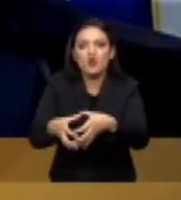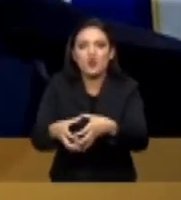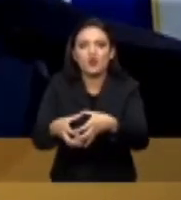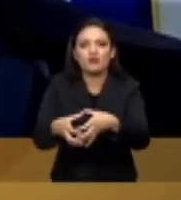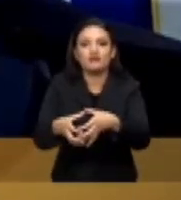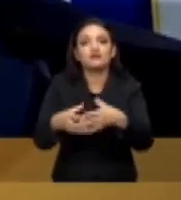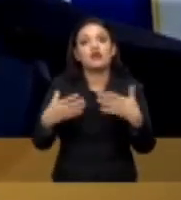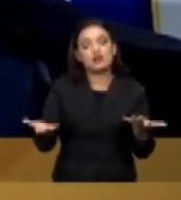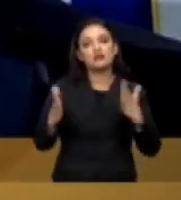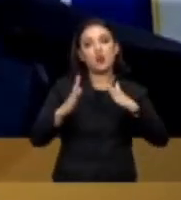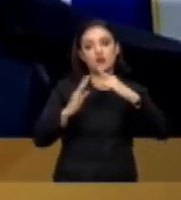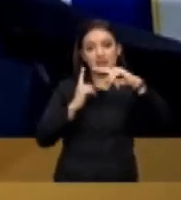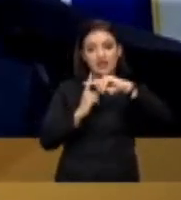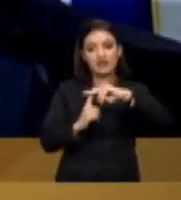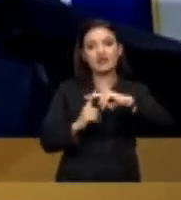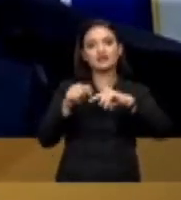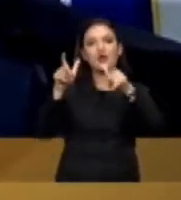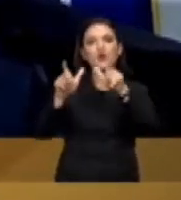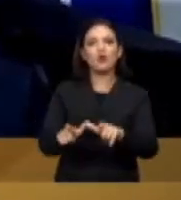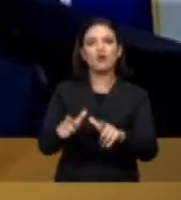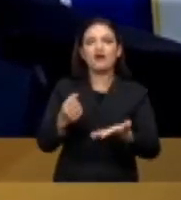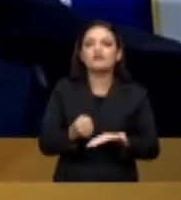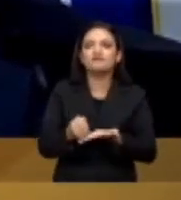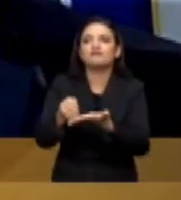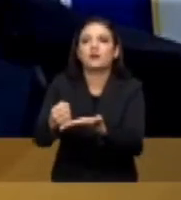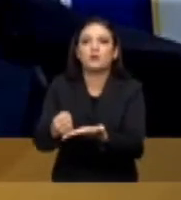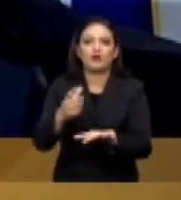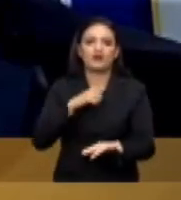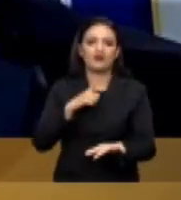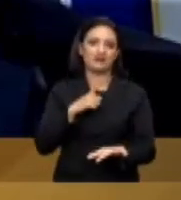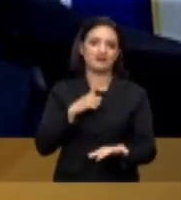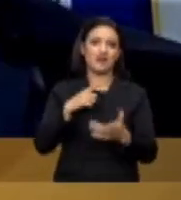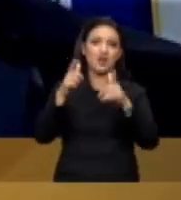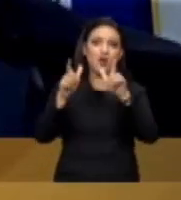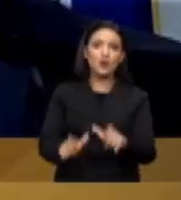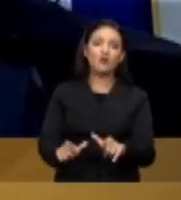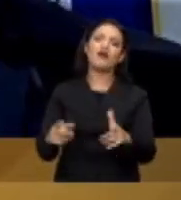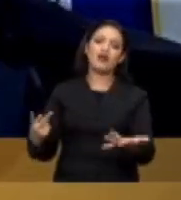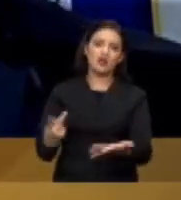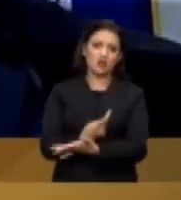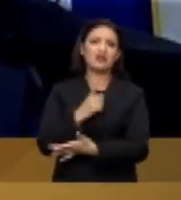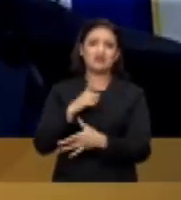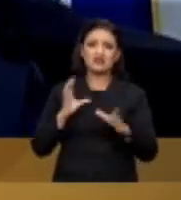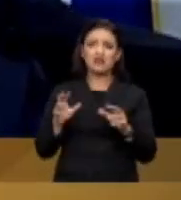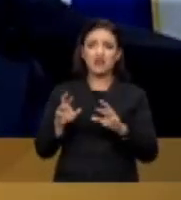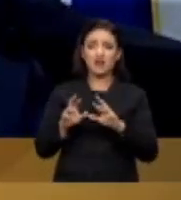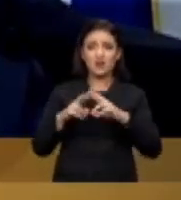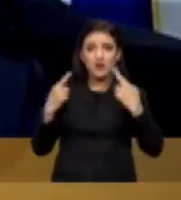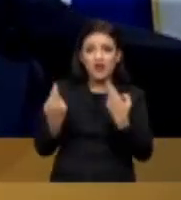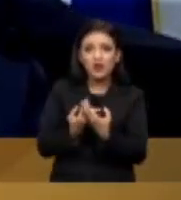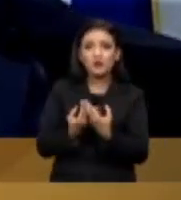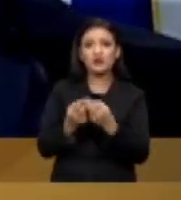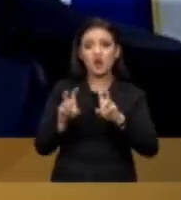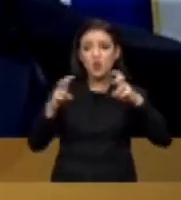os templos são o asilo inviolável pelo Estado, são a casa na qual se realiza o culto coletivo. E